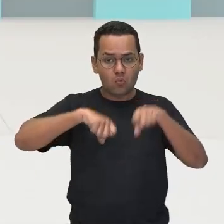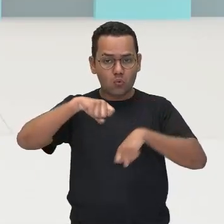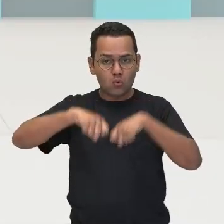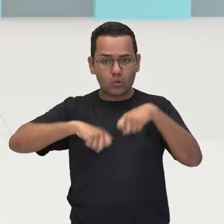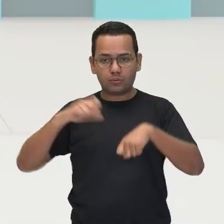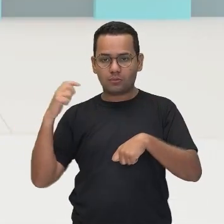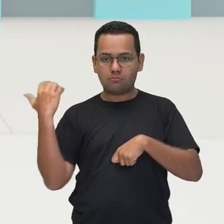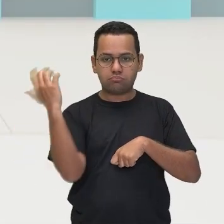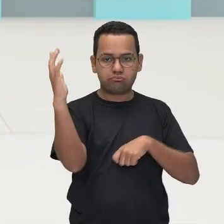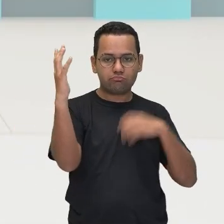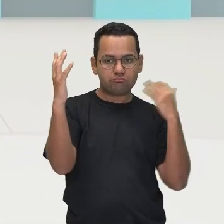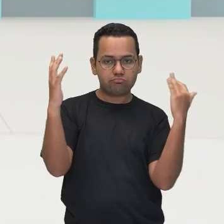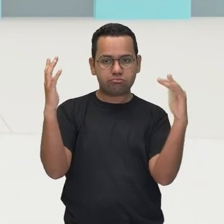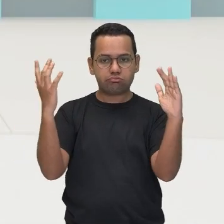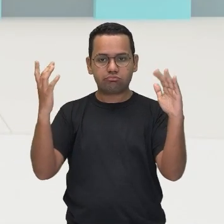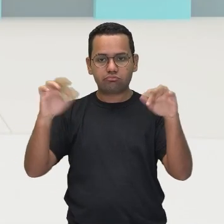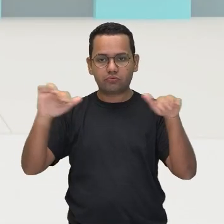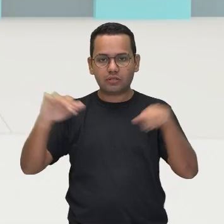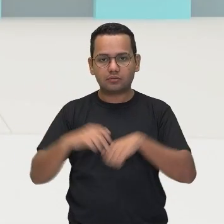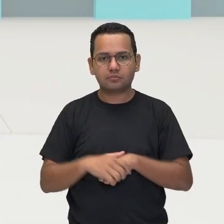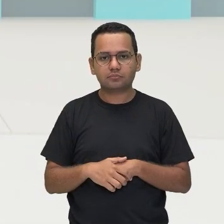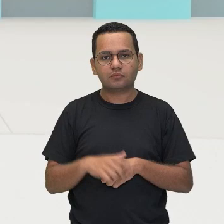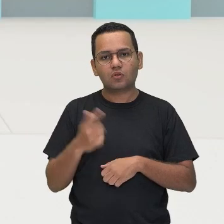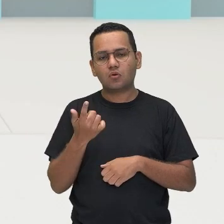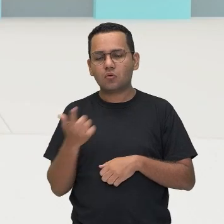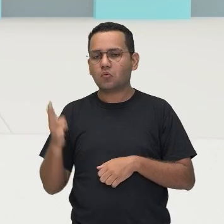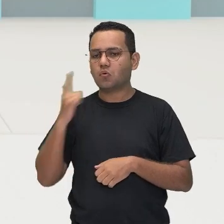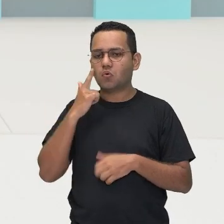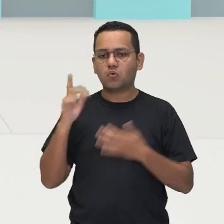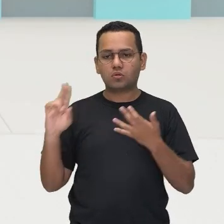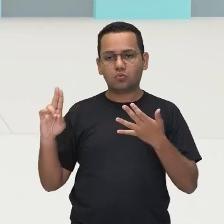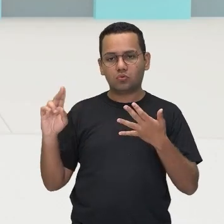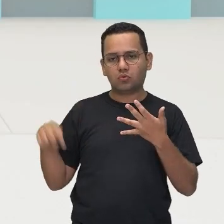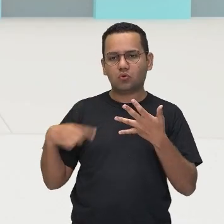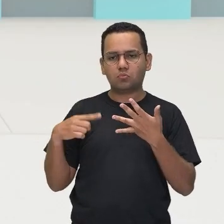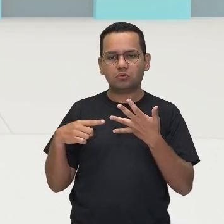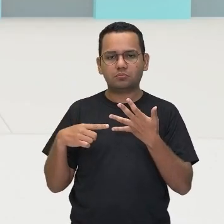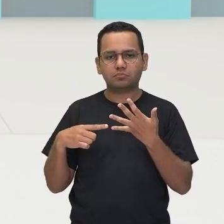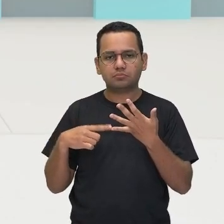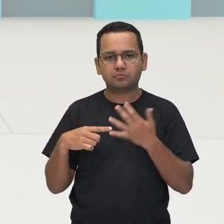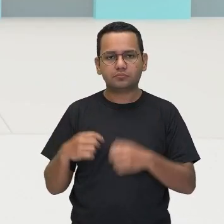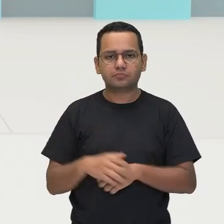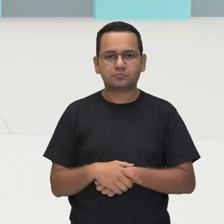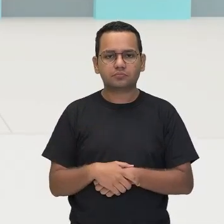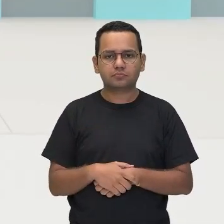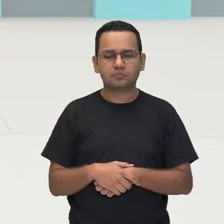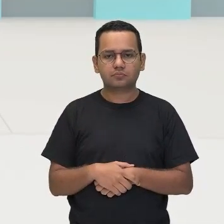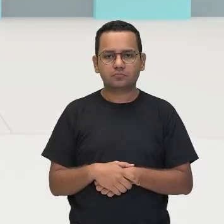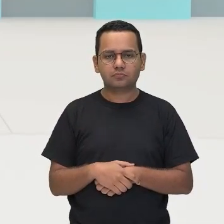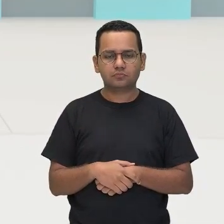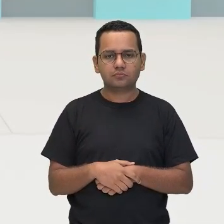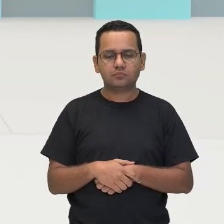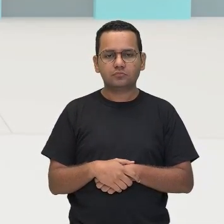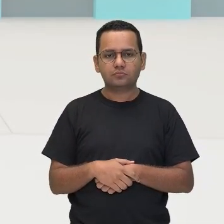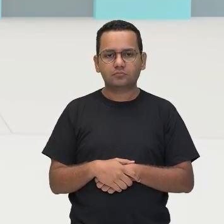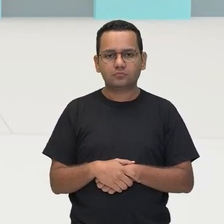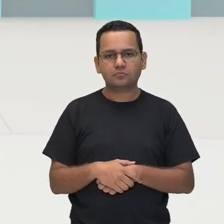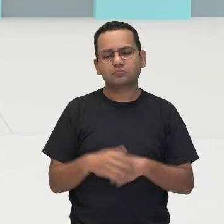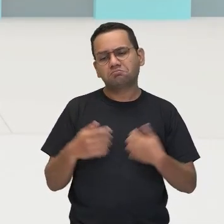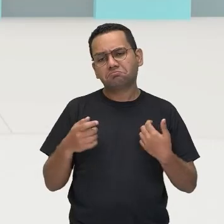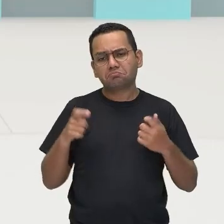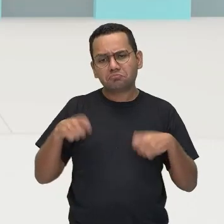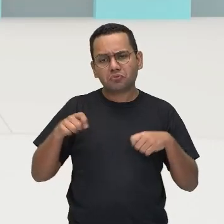Urbano temos também aqui o base jump que é o primo do paraquedismo mas vai eh saltar ali de Pontes né